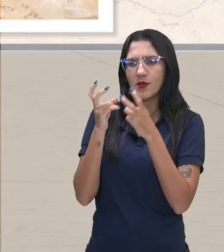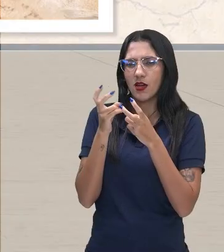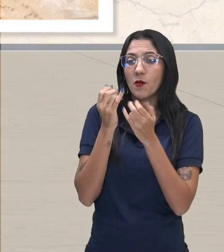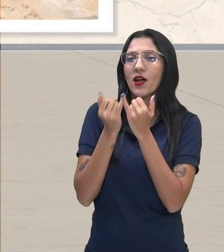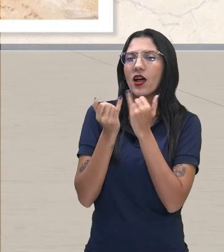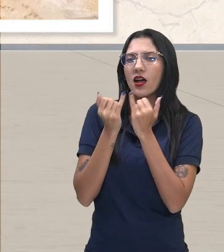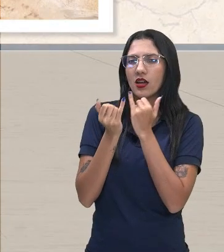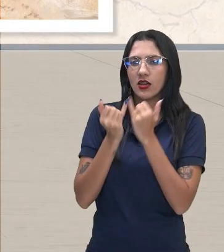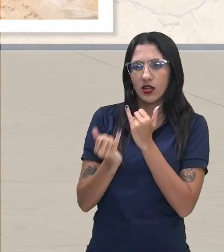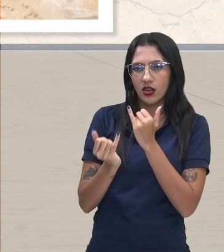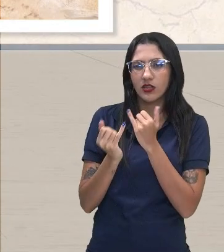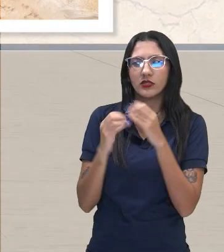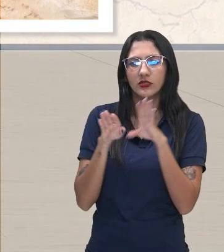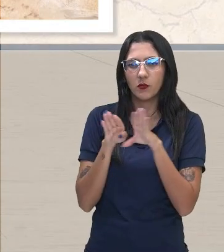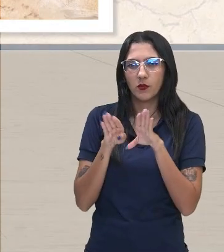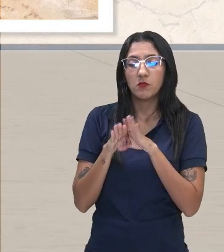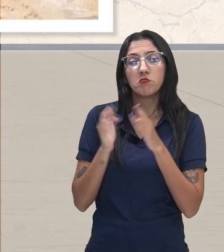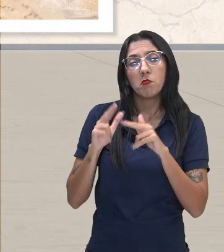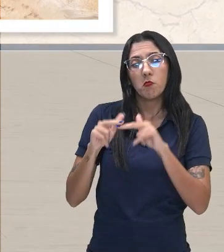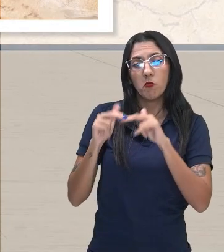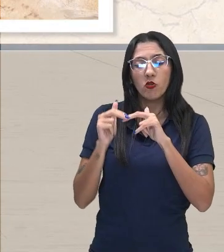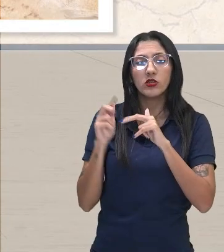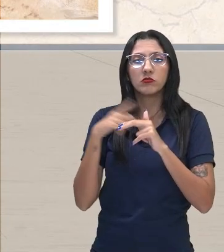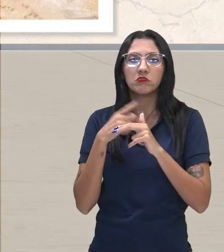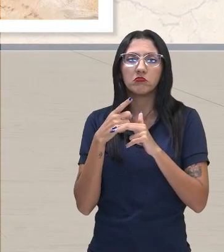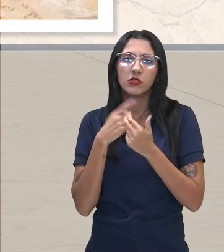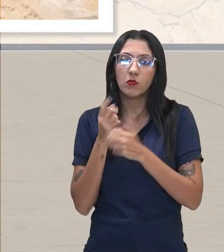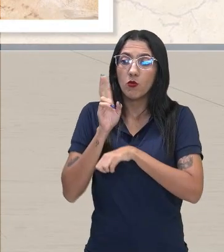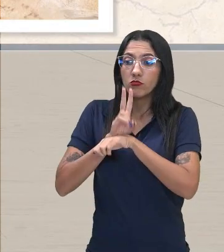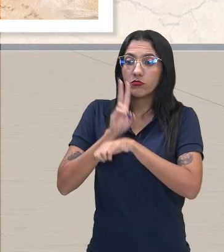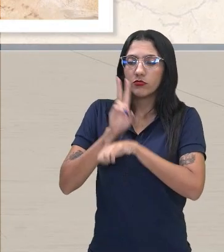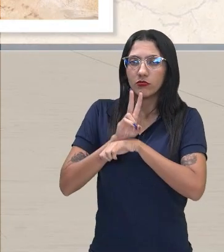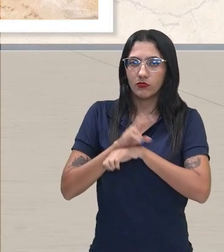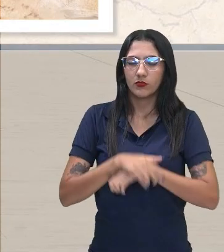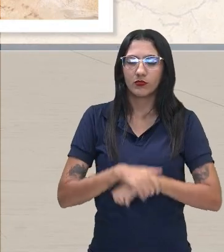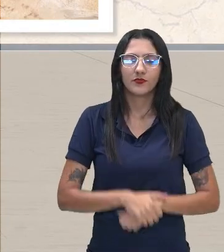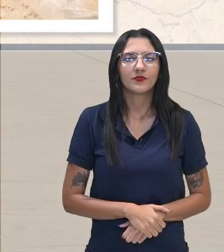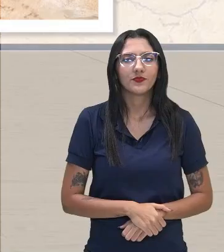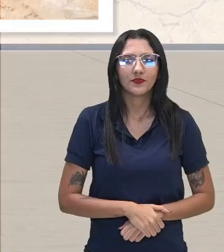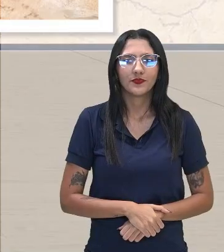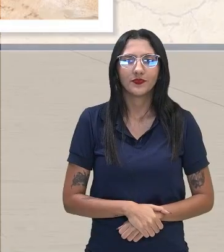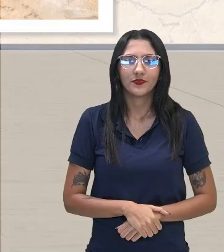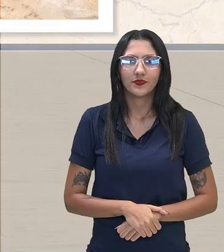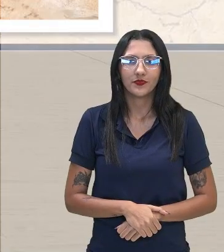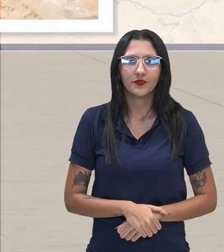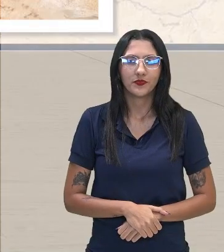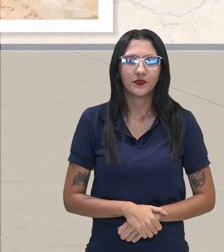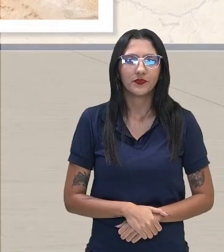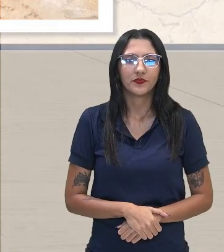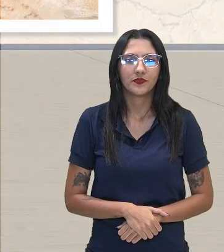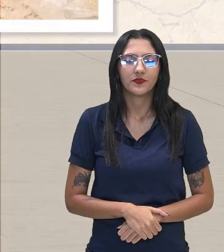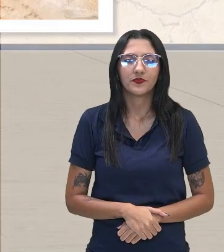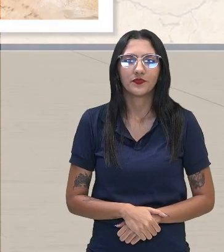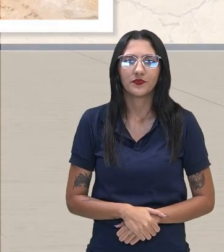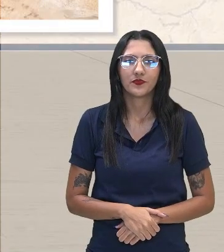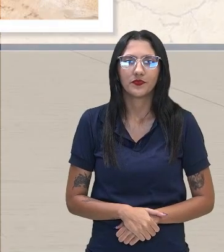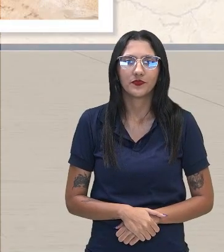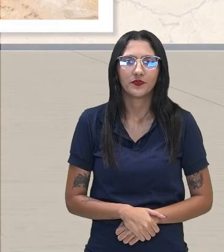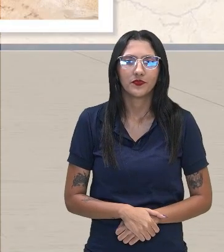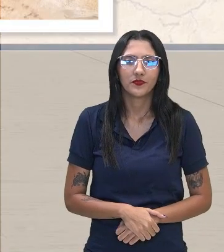réplica foi construída para proteger essas pinturas. Então, essas